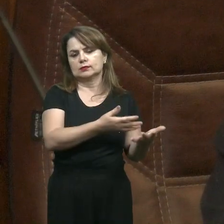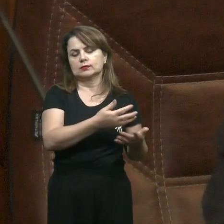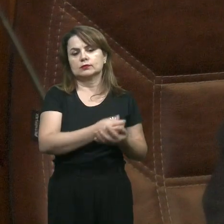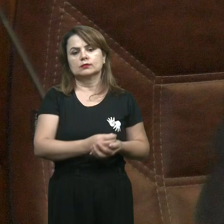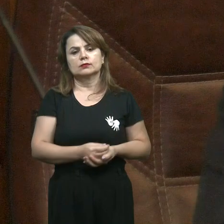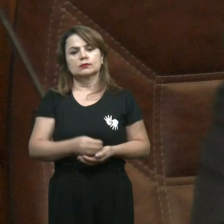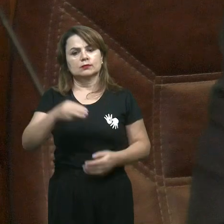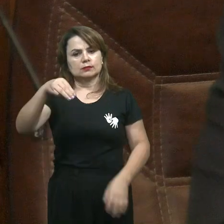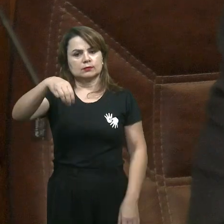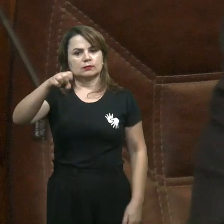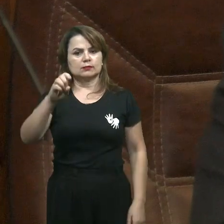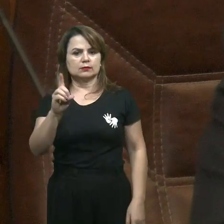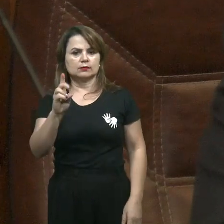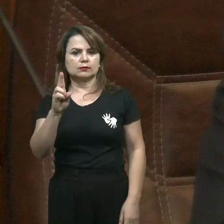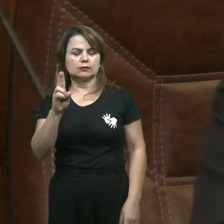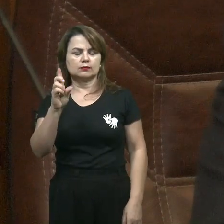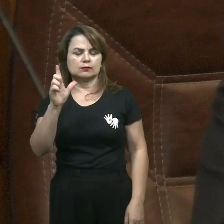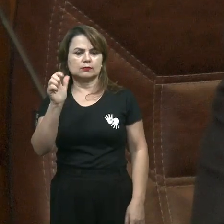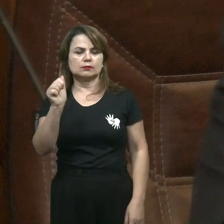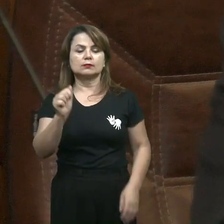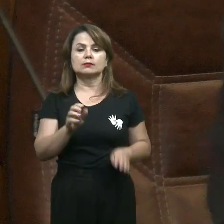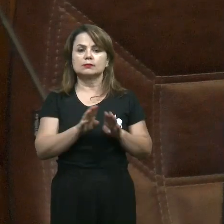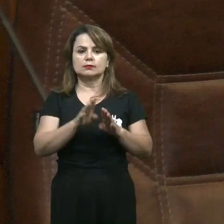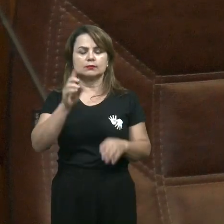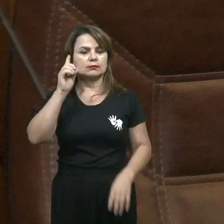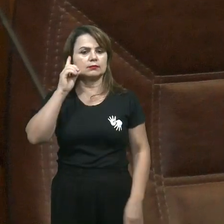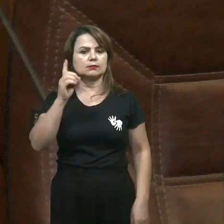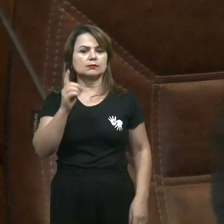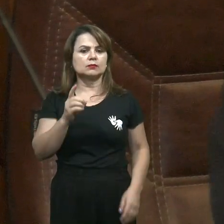divulgação e incentiva ao doador. No dia 23, o dia do contador.